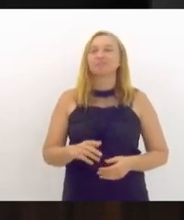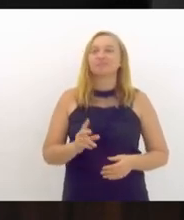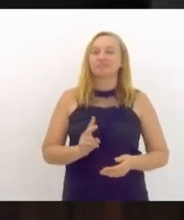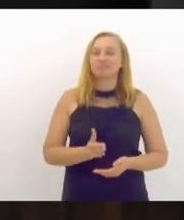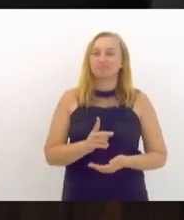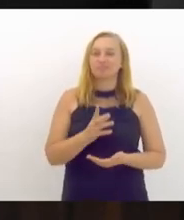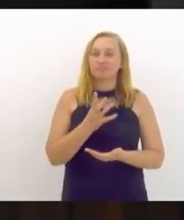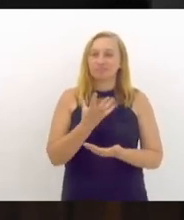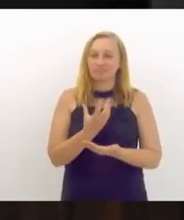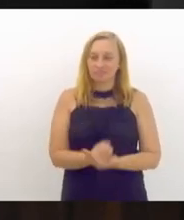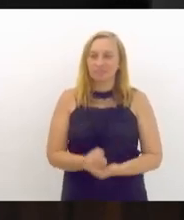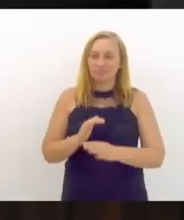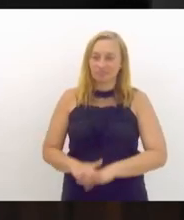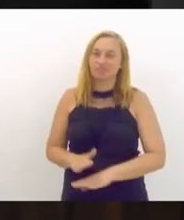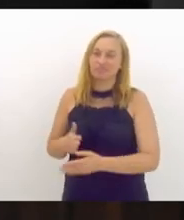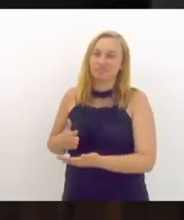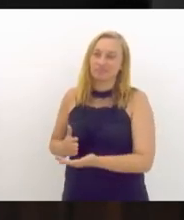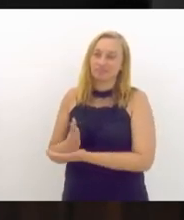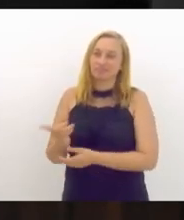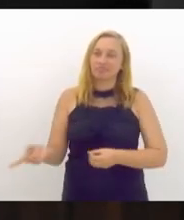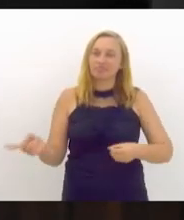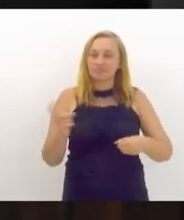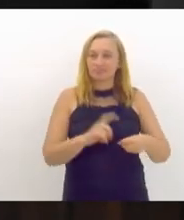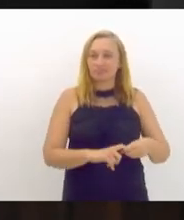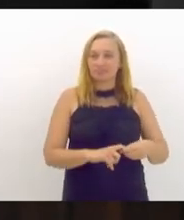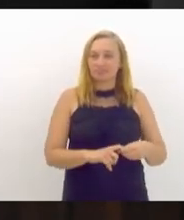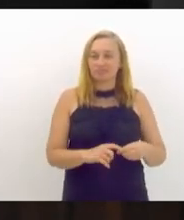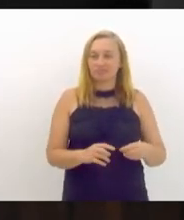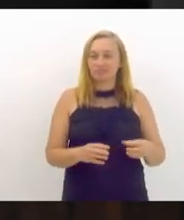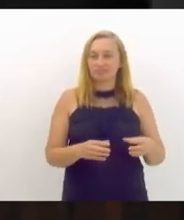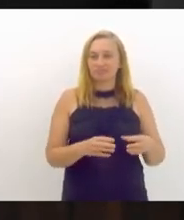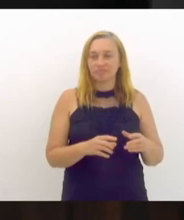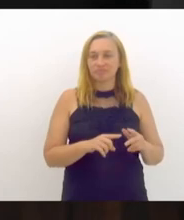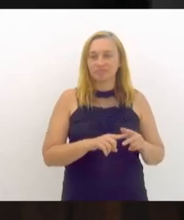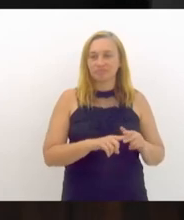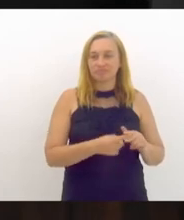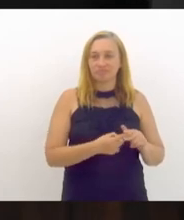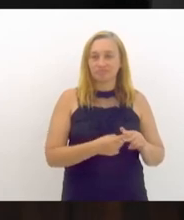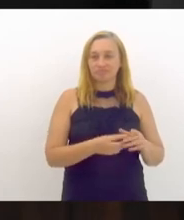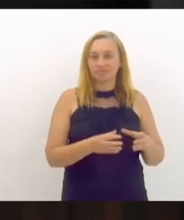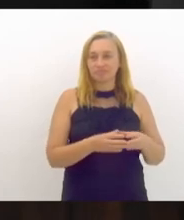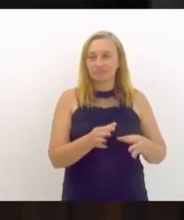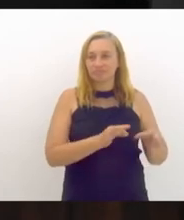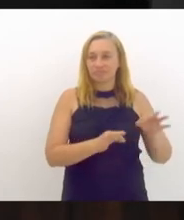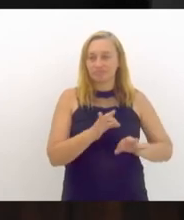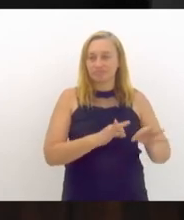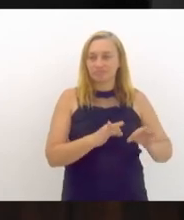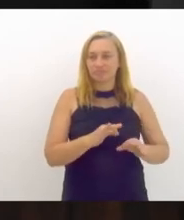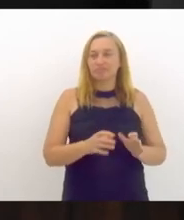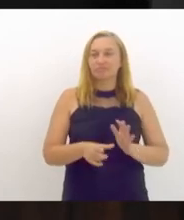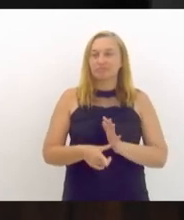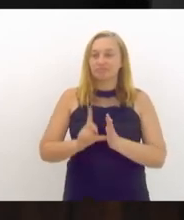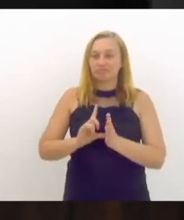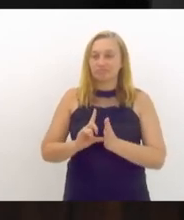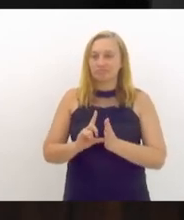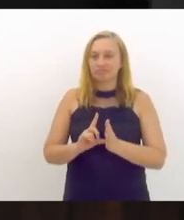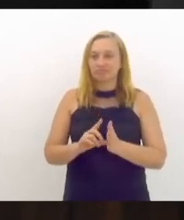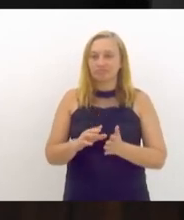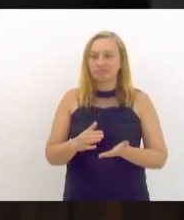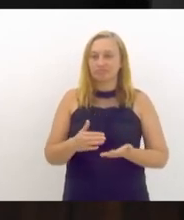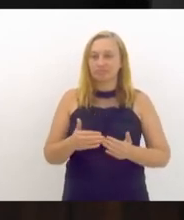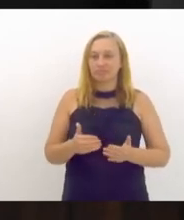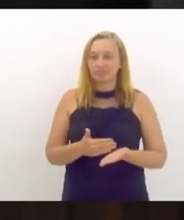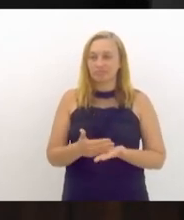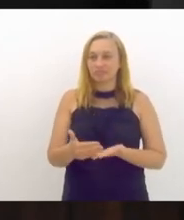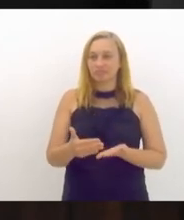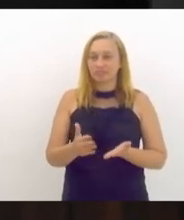estão, aprovado, retorna ao autor para elaboração. Queria que, antes de passar para o expediente